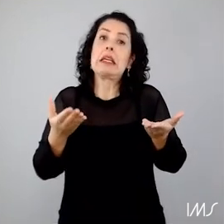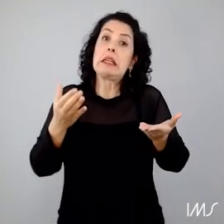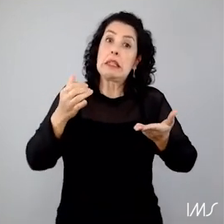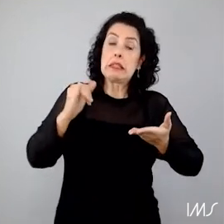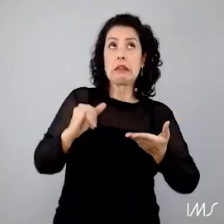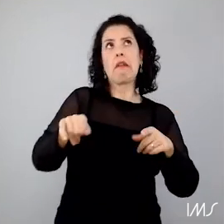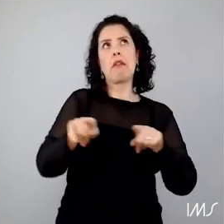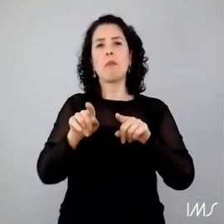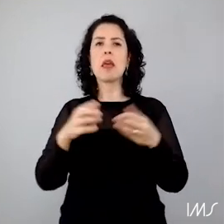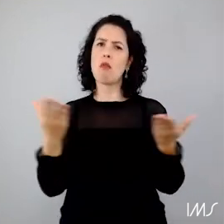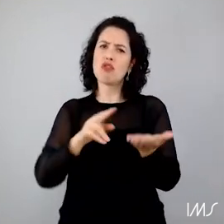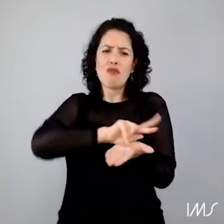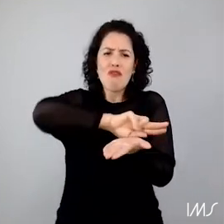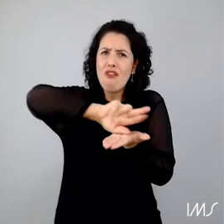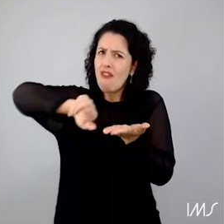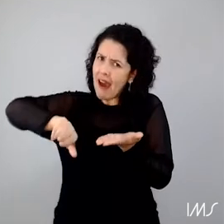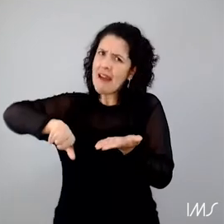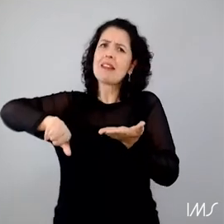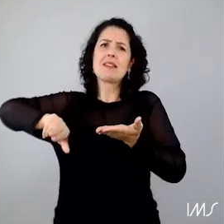E, Maria, se puder voltar.